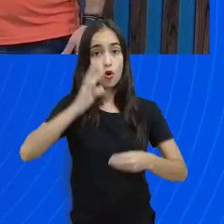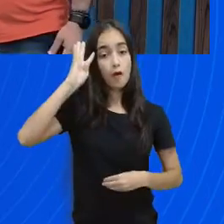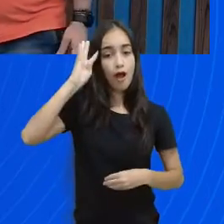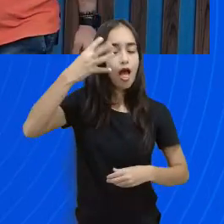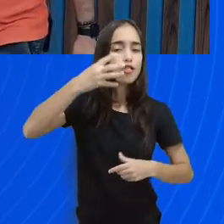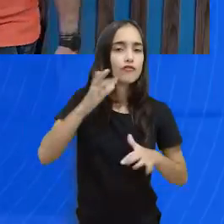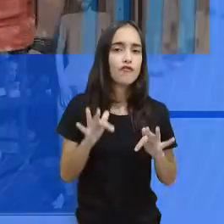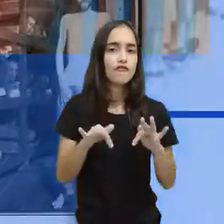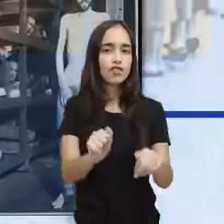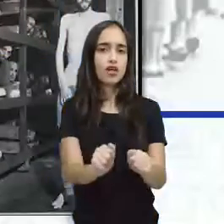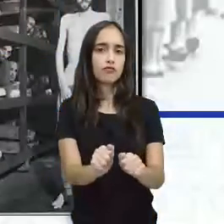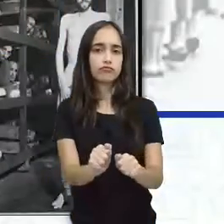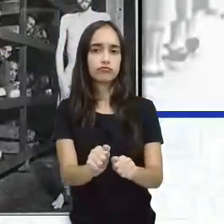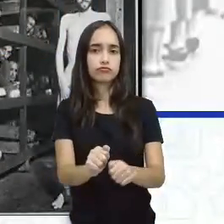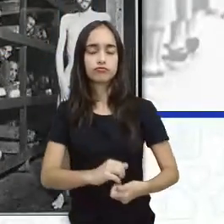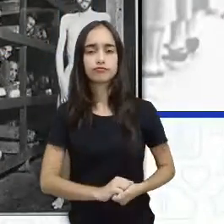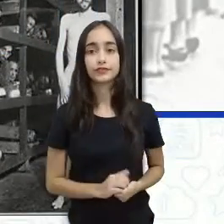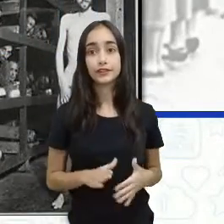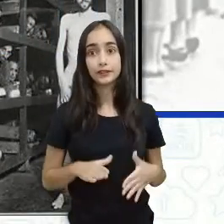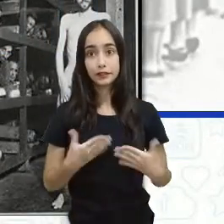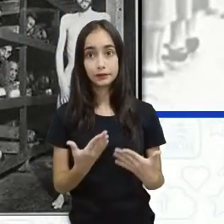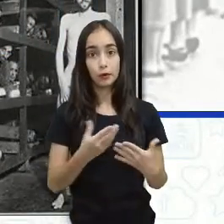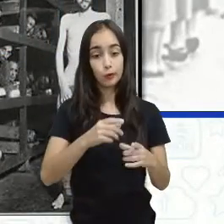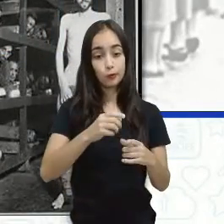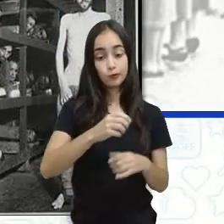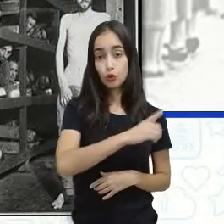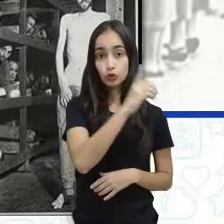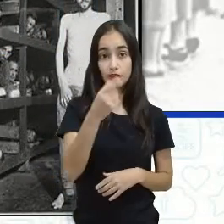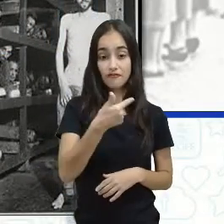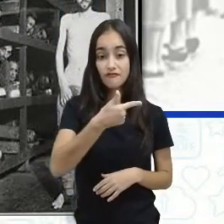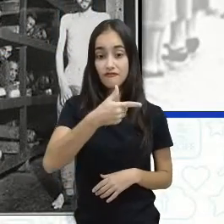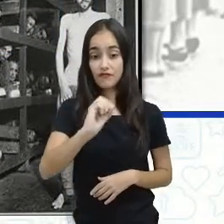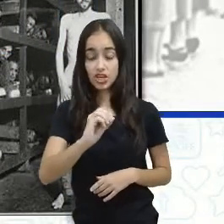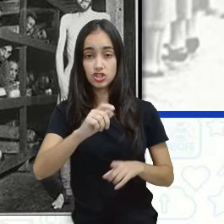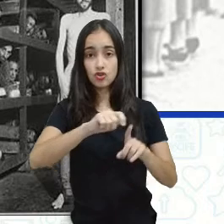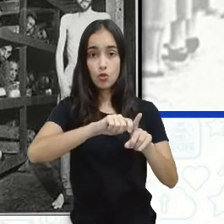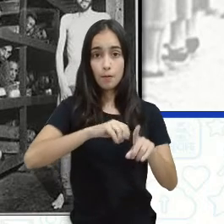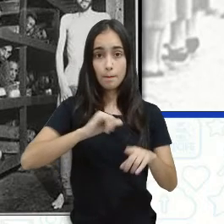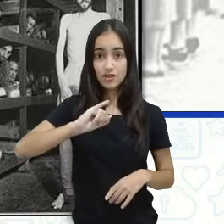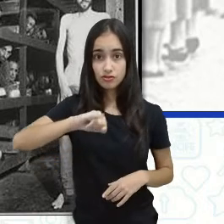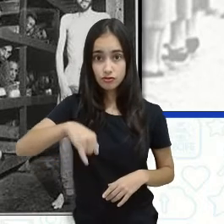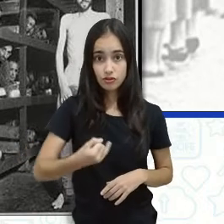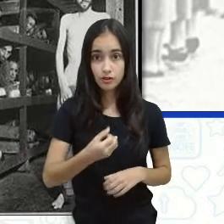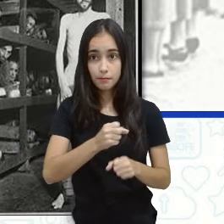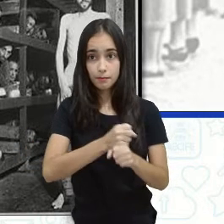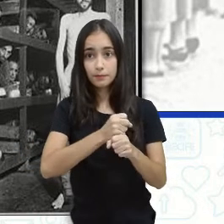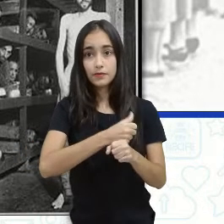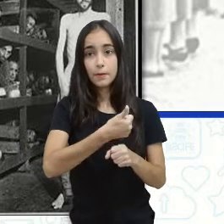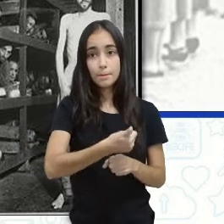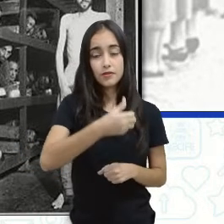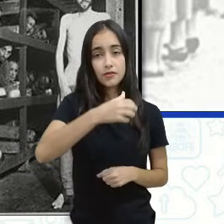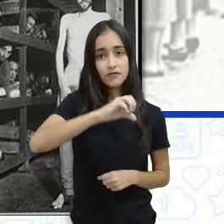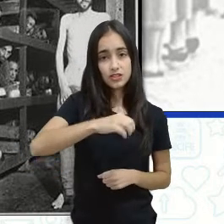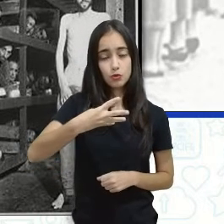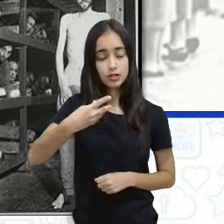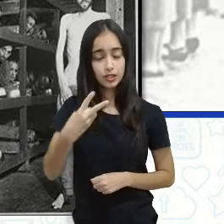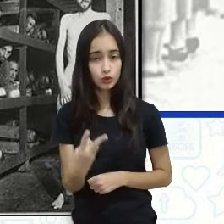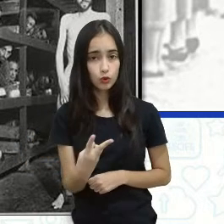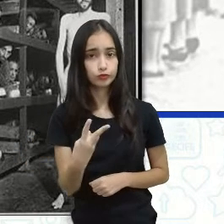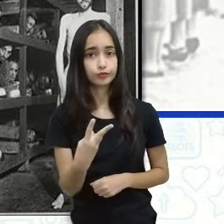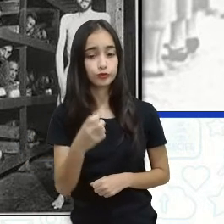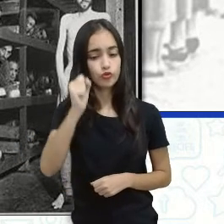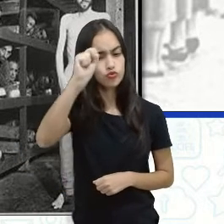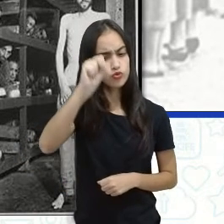Então aqui, ó, em 20 de janeiro de 1942, no sudeste de Berlim, com o objetivo